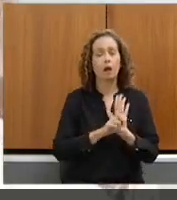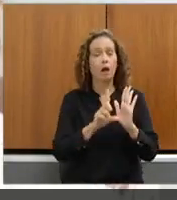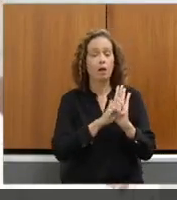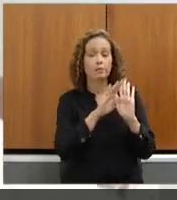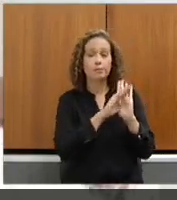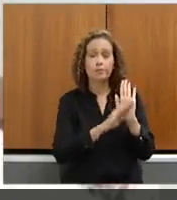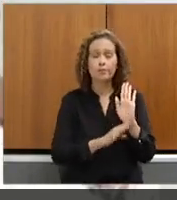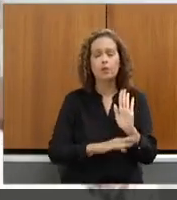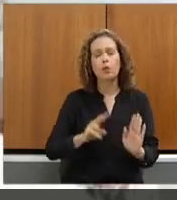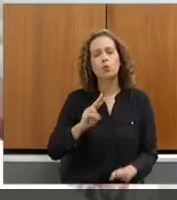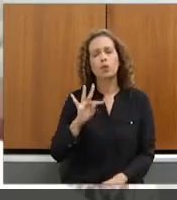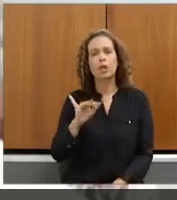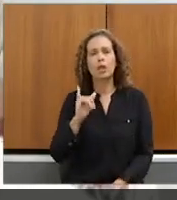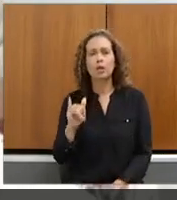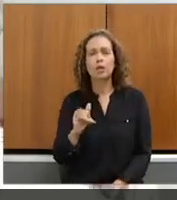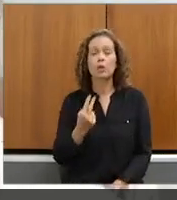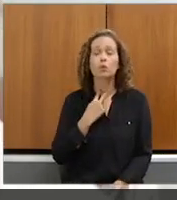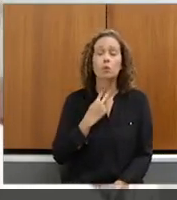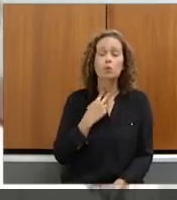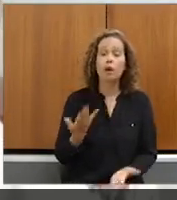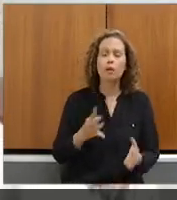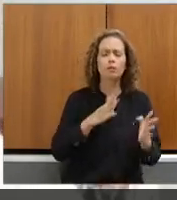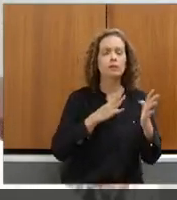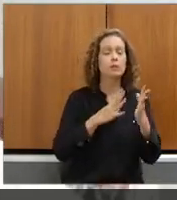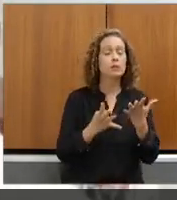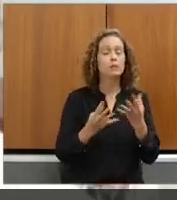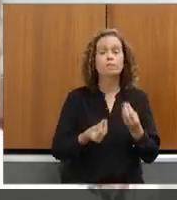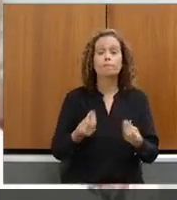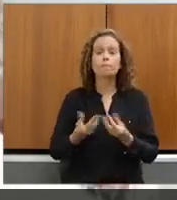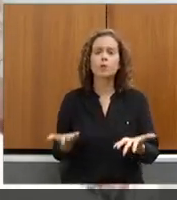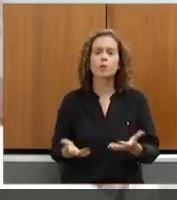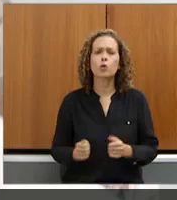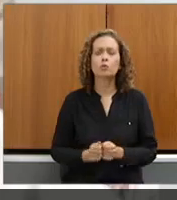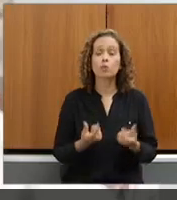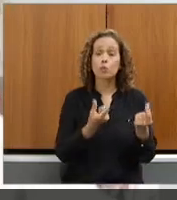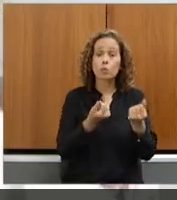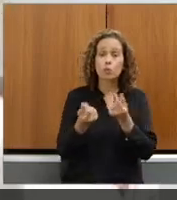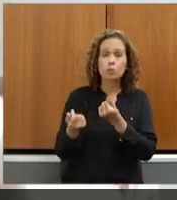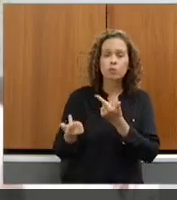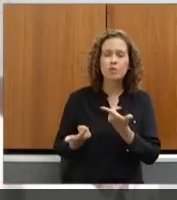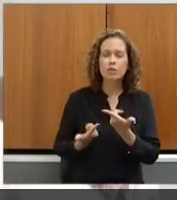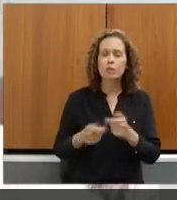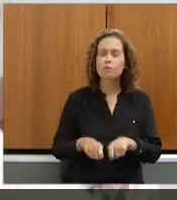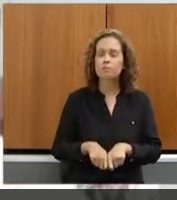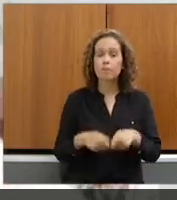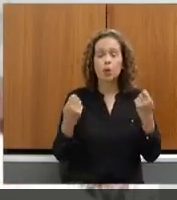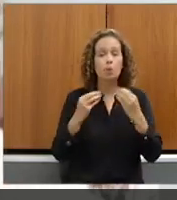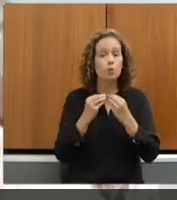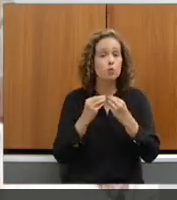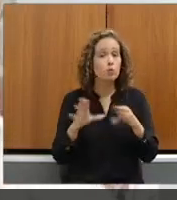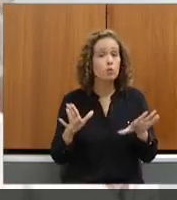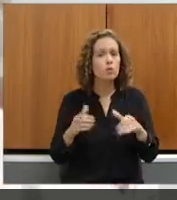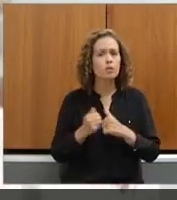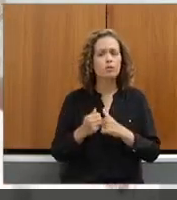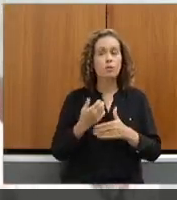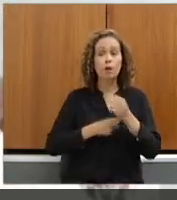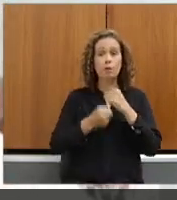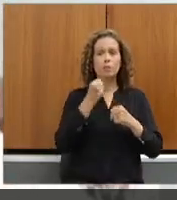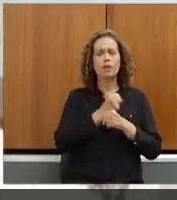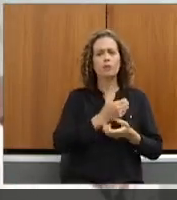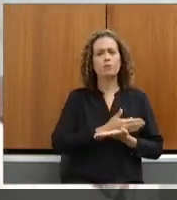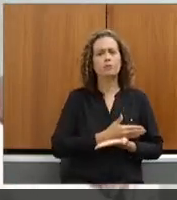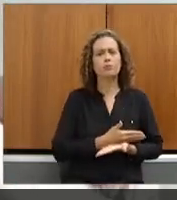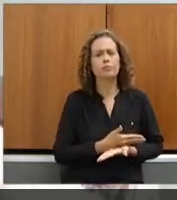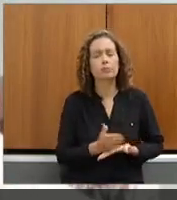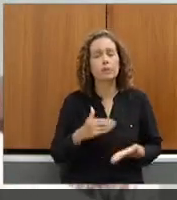ocupado já tá uma crise financeira essa tamanha uma crise financeira que vinha arrastando Desde o ano passado quando o governo